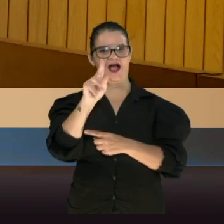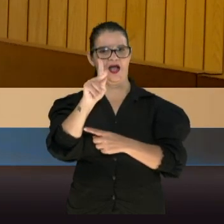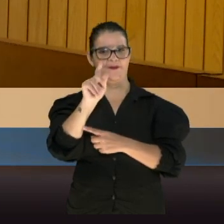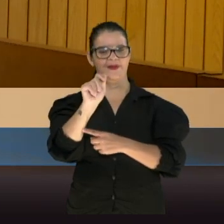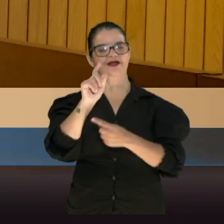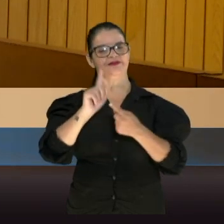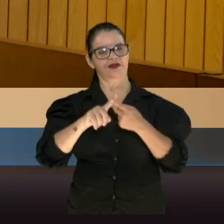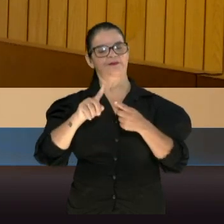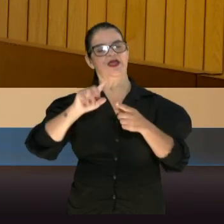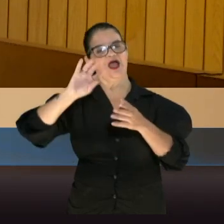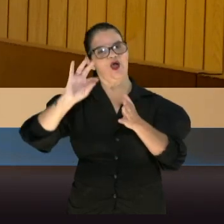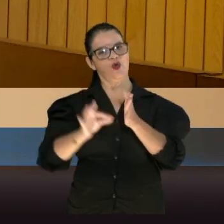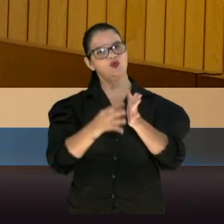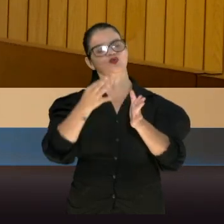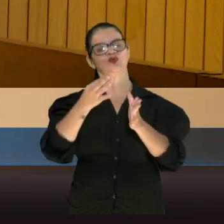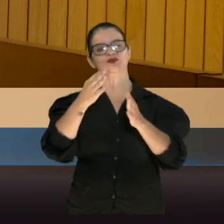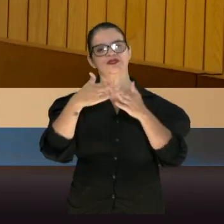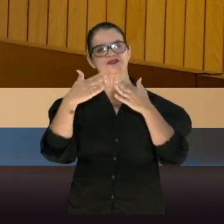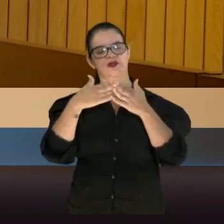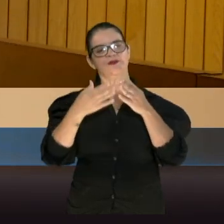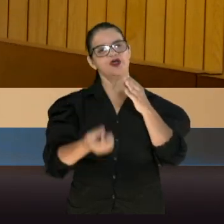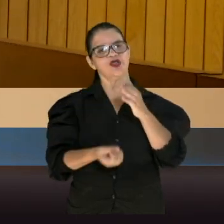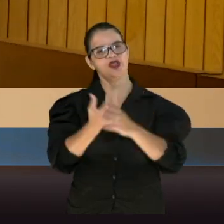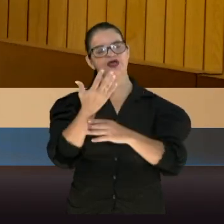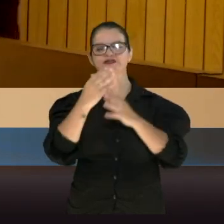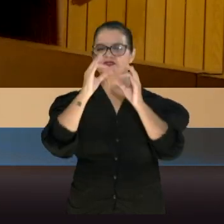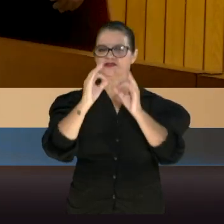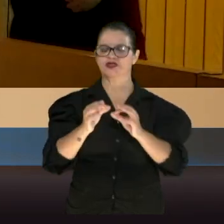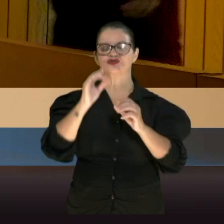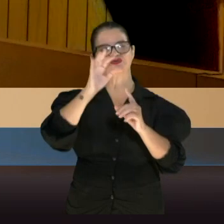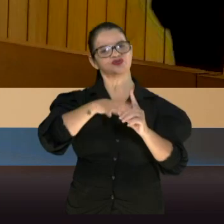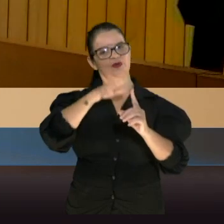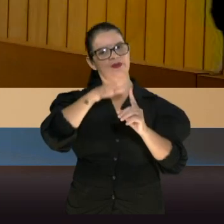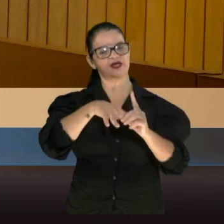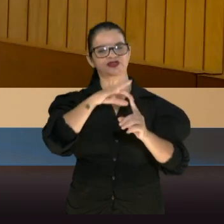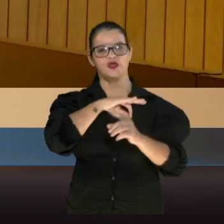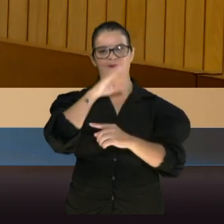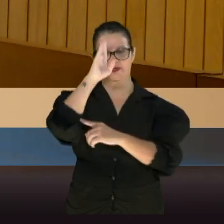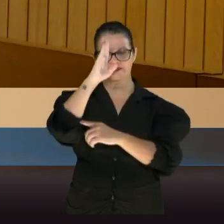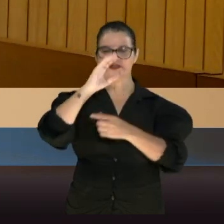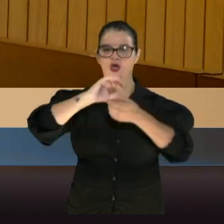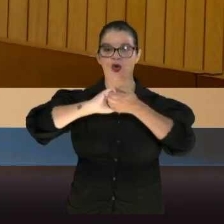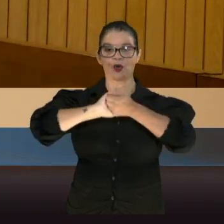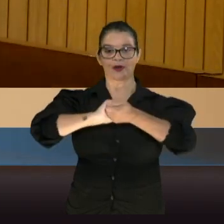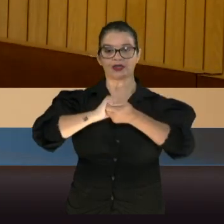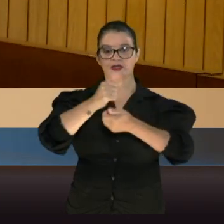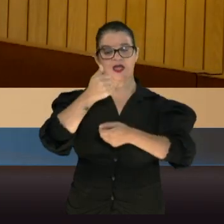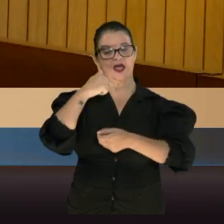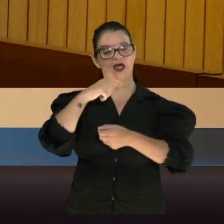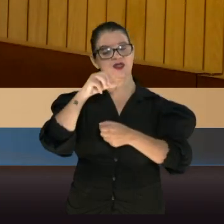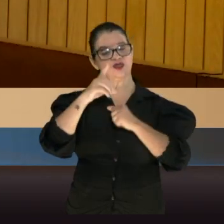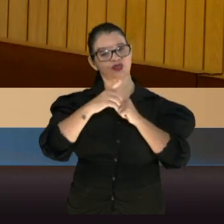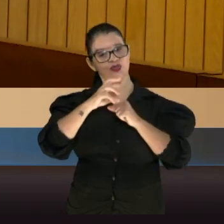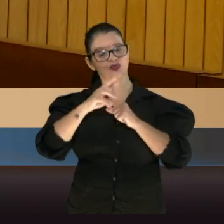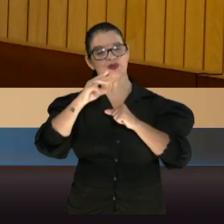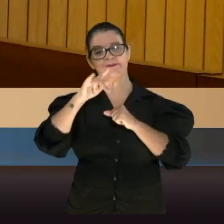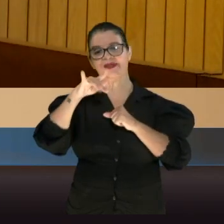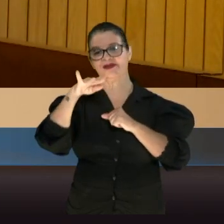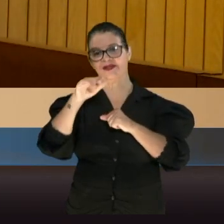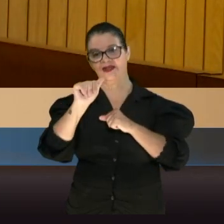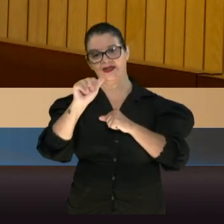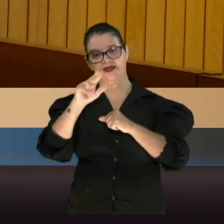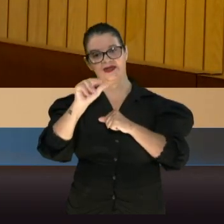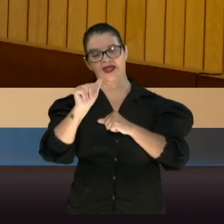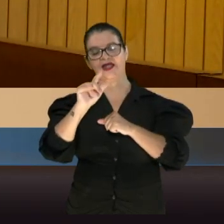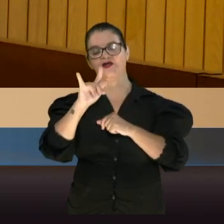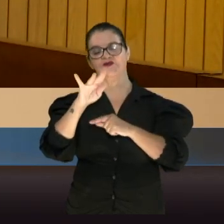né, desse requerimento que deu origem a esta justa homenagem à Polícia Militar. Cumprimentar a doutora Mariana Cavalcante, nossa corregedora